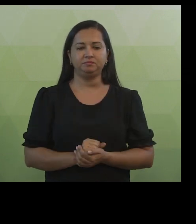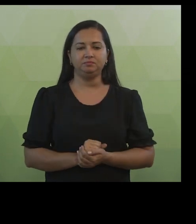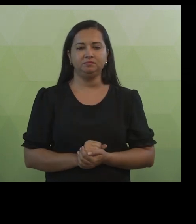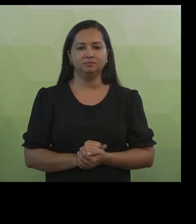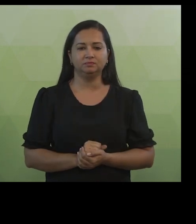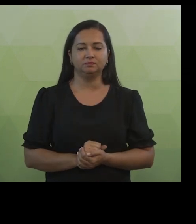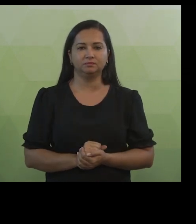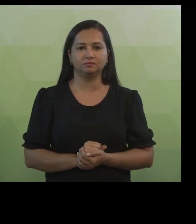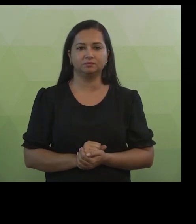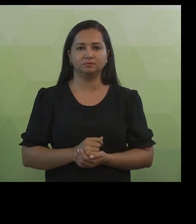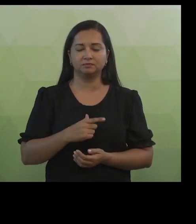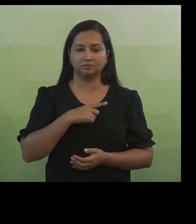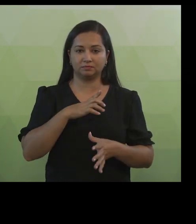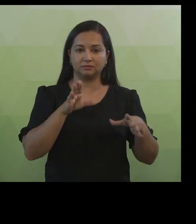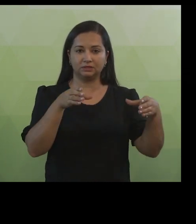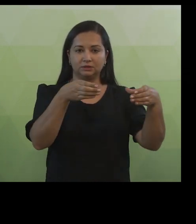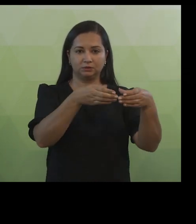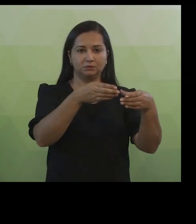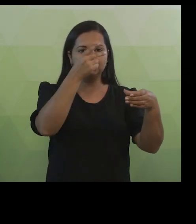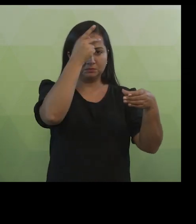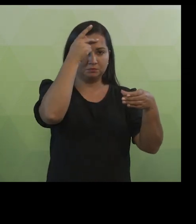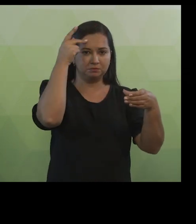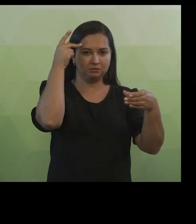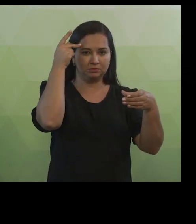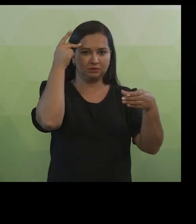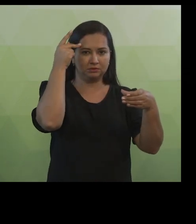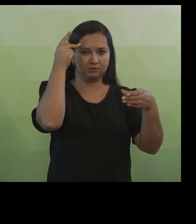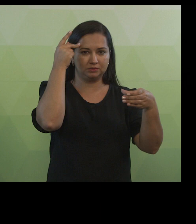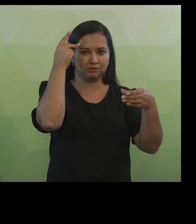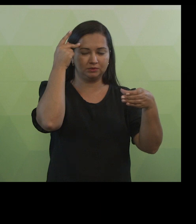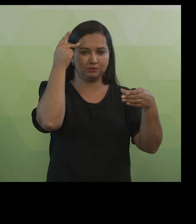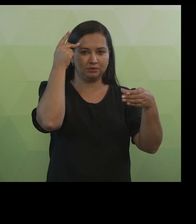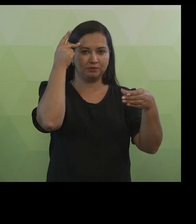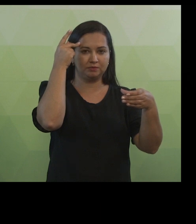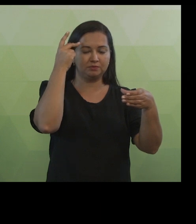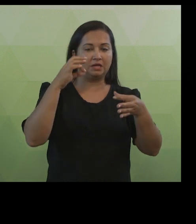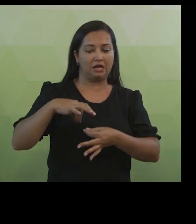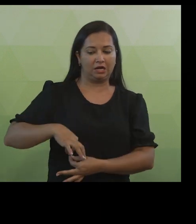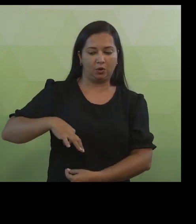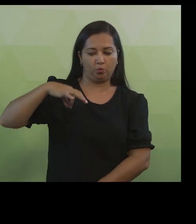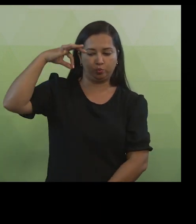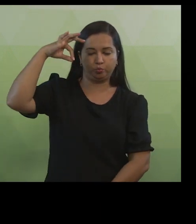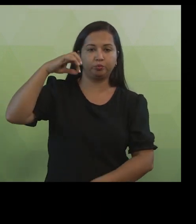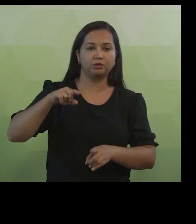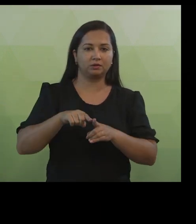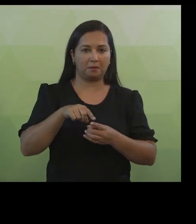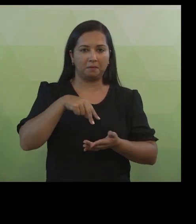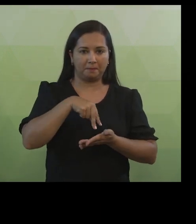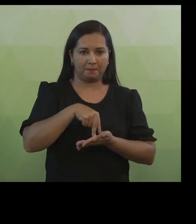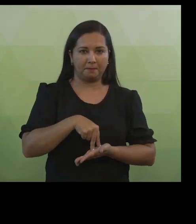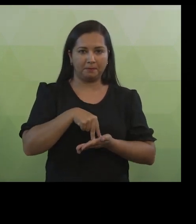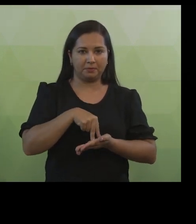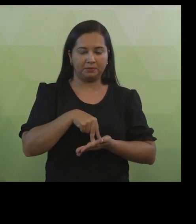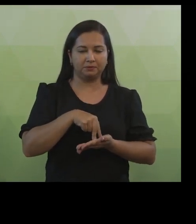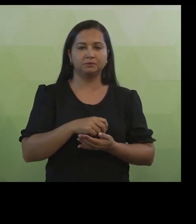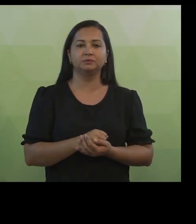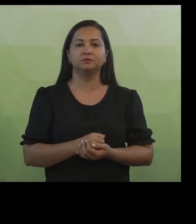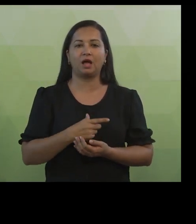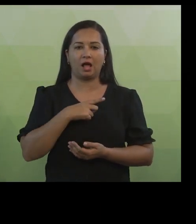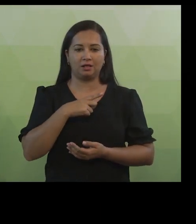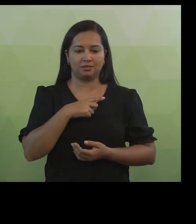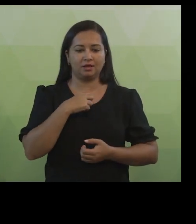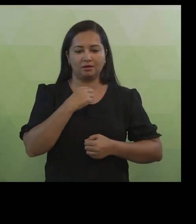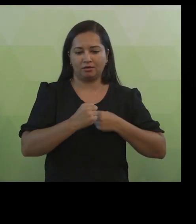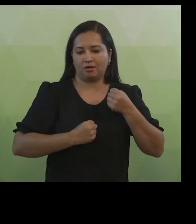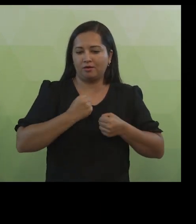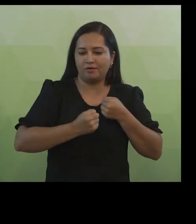Então temos a classe pessoa com os atributos altura, peso, dois métodos andar, correr,